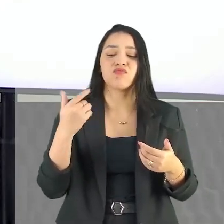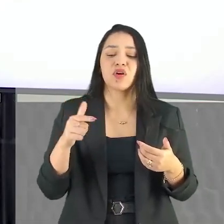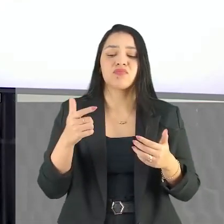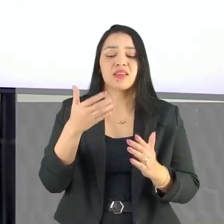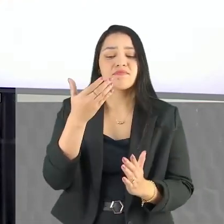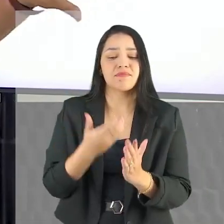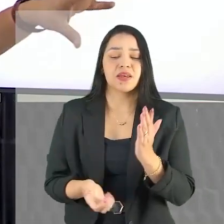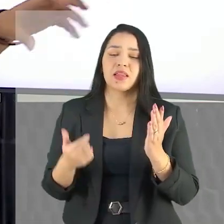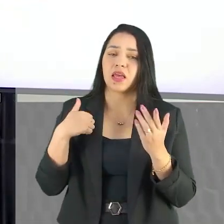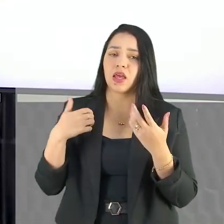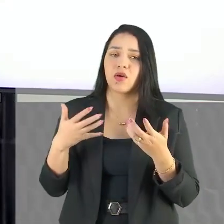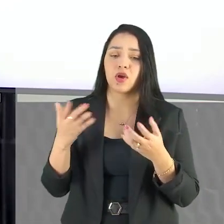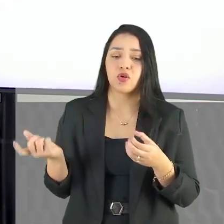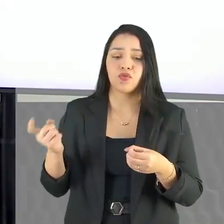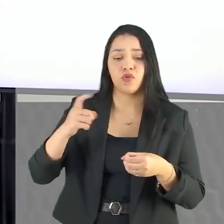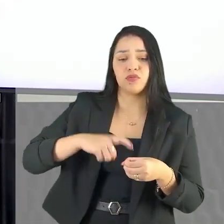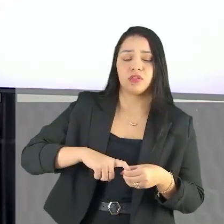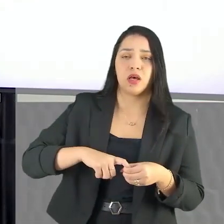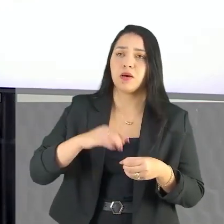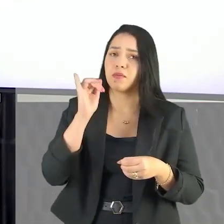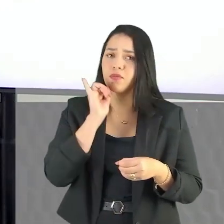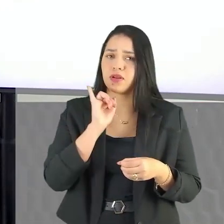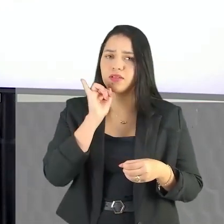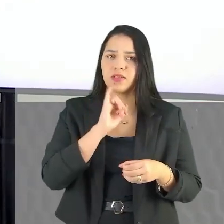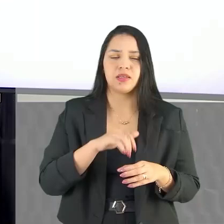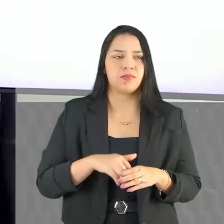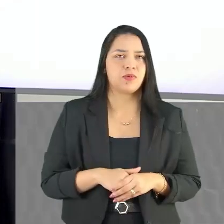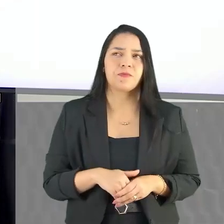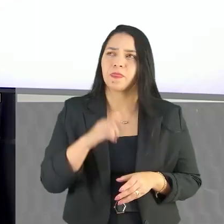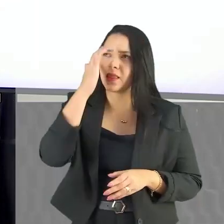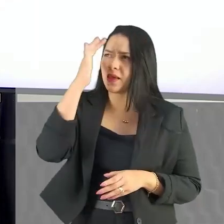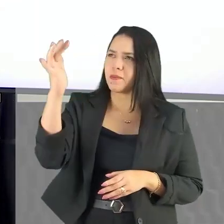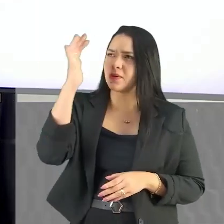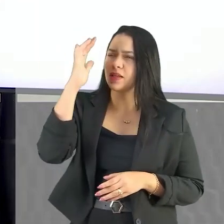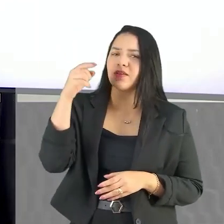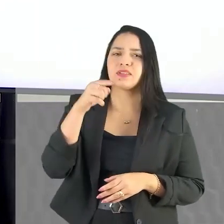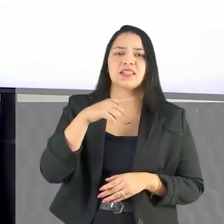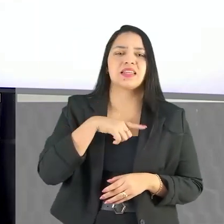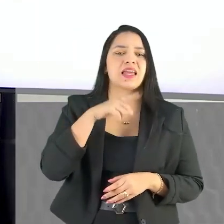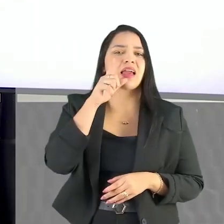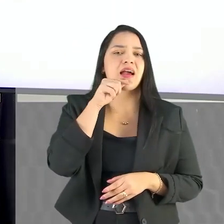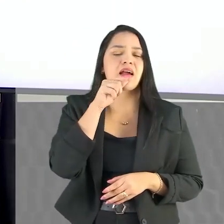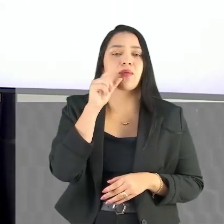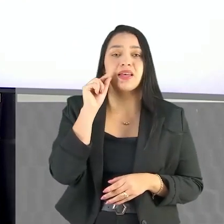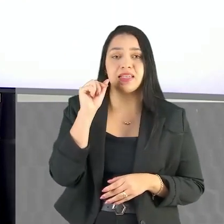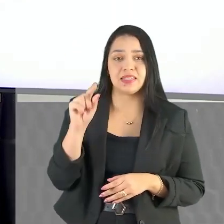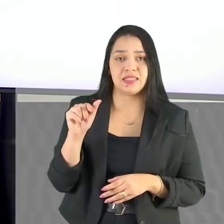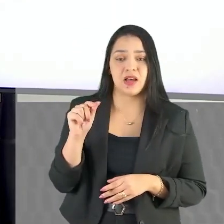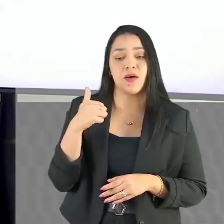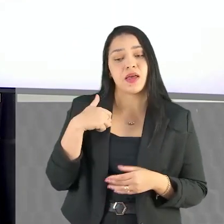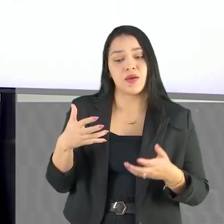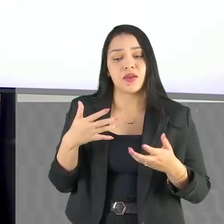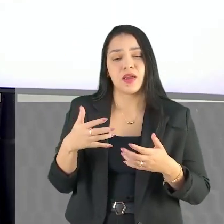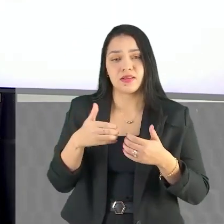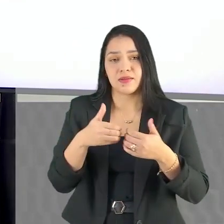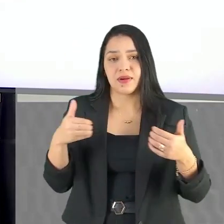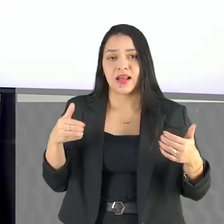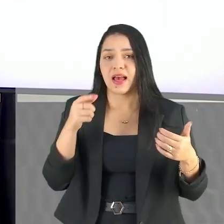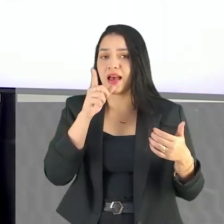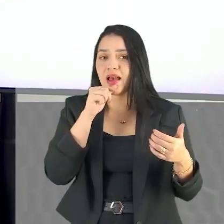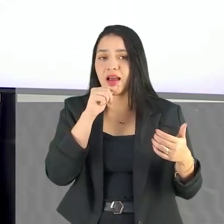componente. Eu quero recolher aquela substância. Por exemplo, vamos imaginar que tu tem água e sal. Eu quero separar a água do